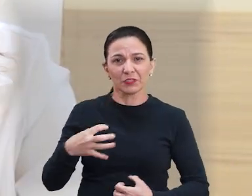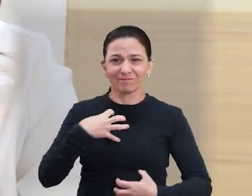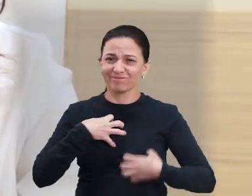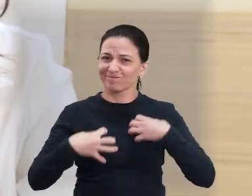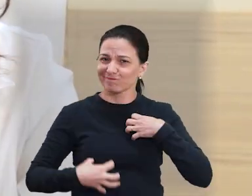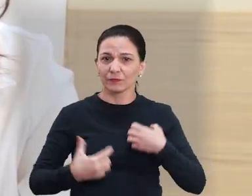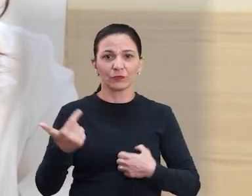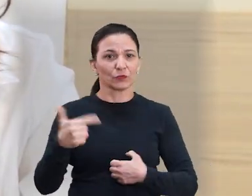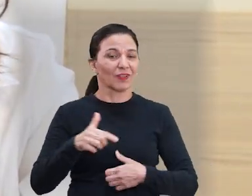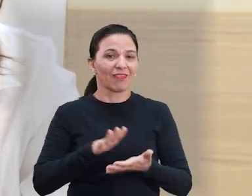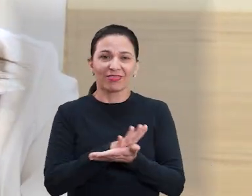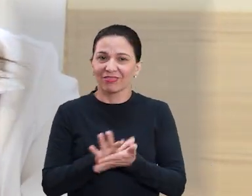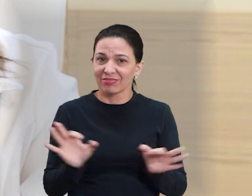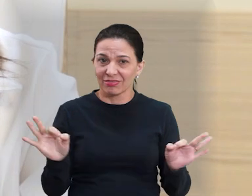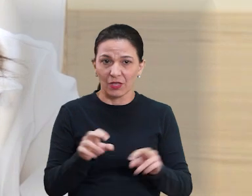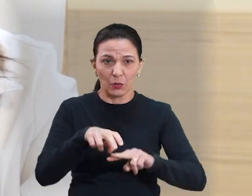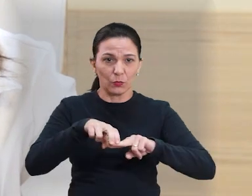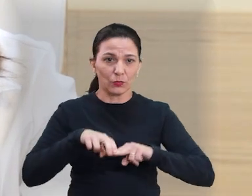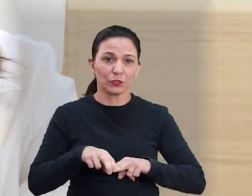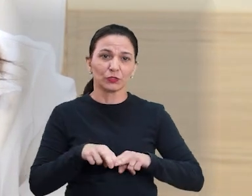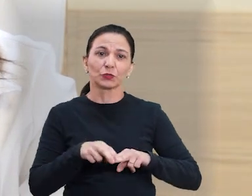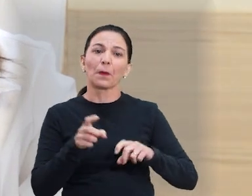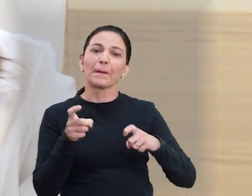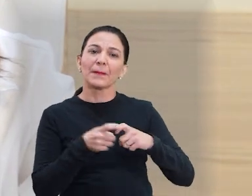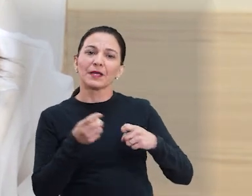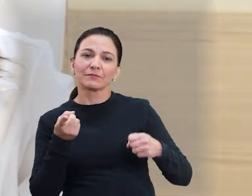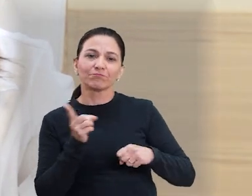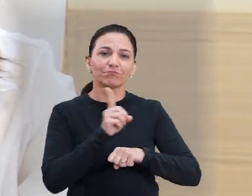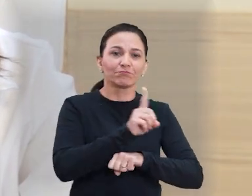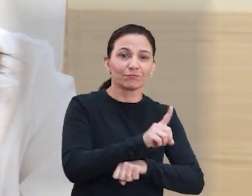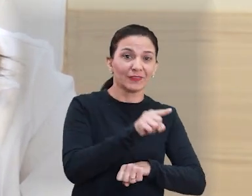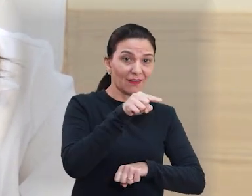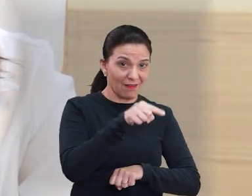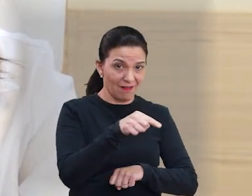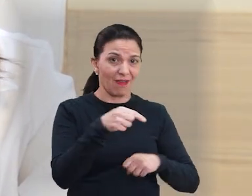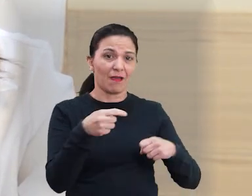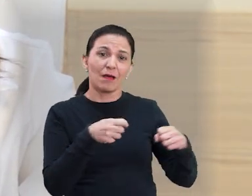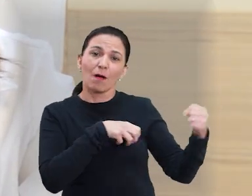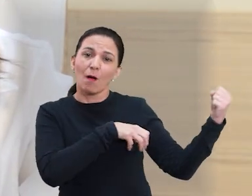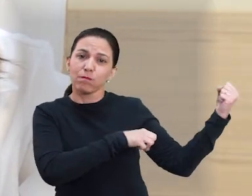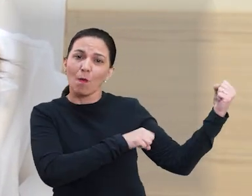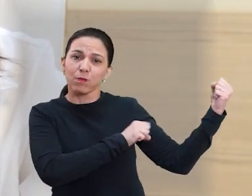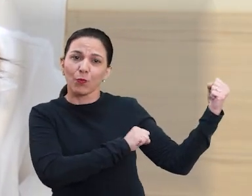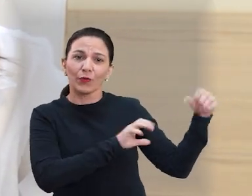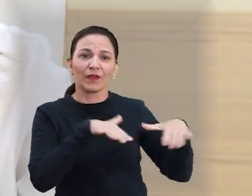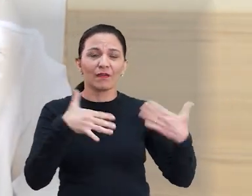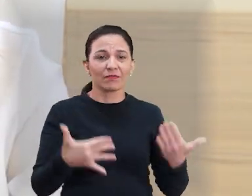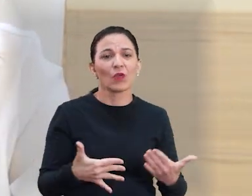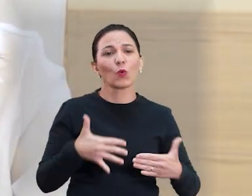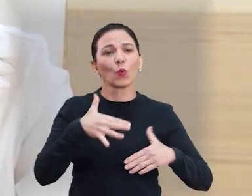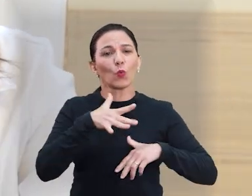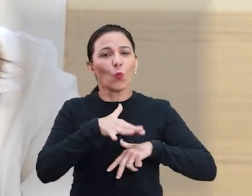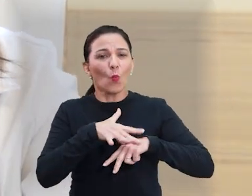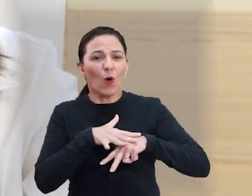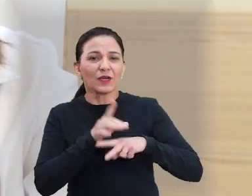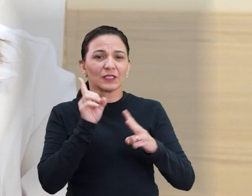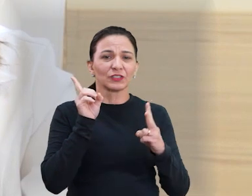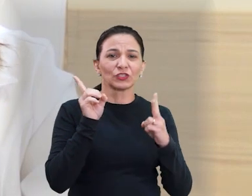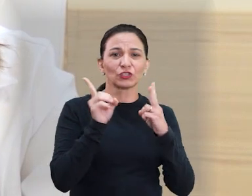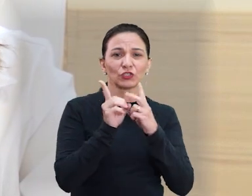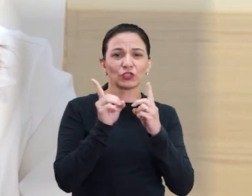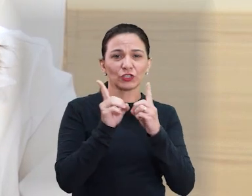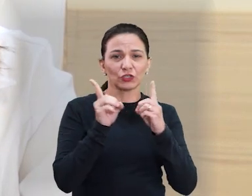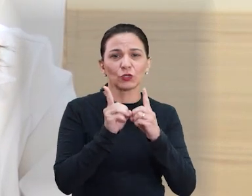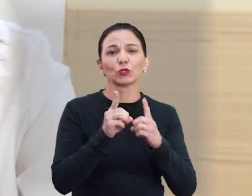Eles não têm sintoma nenhum então infelizmente a gente acaba fazendo o diagnóstico numa consulta de rotina né numa consulta do médico a pessoa